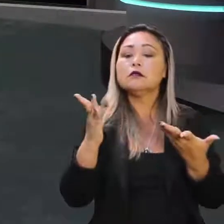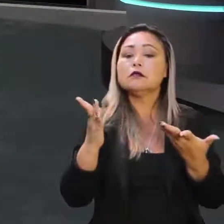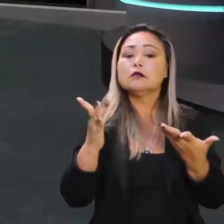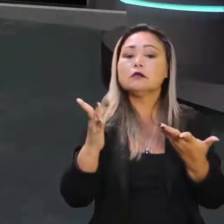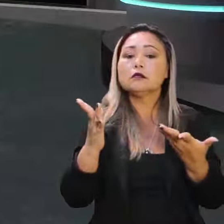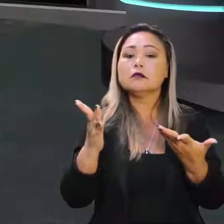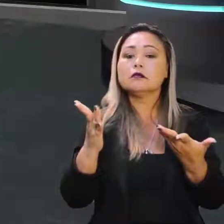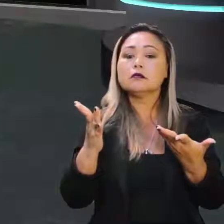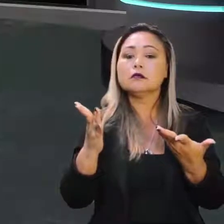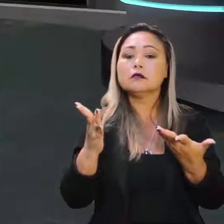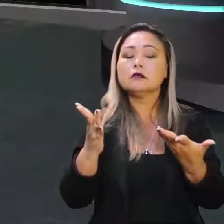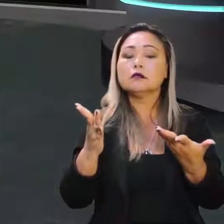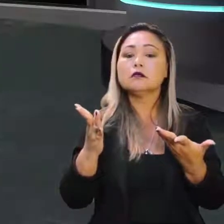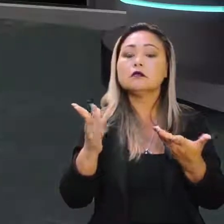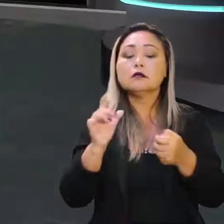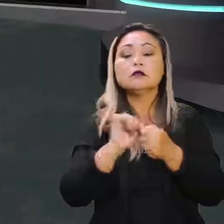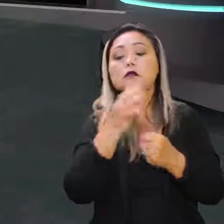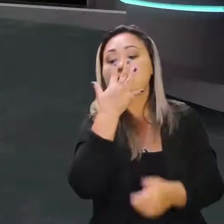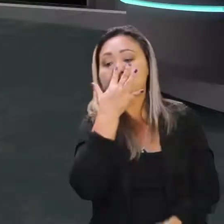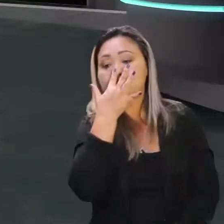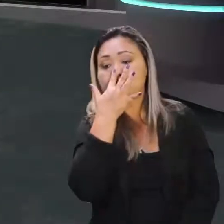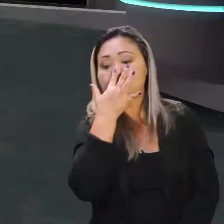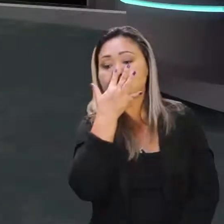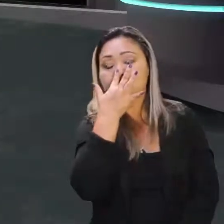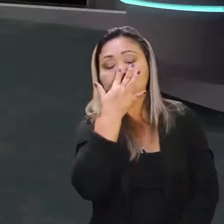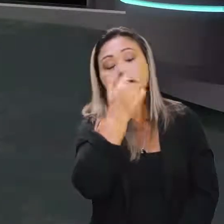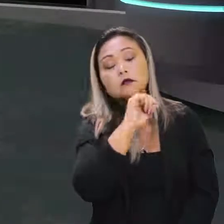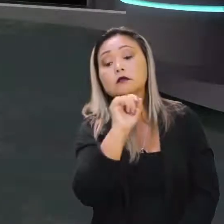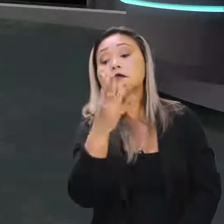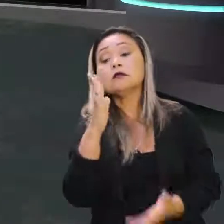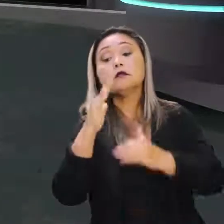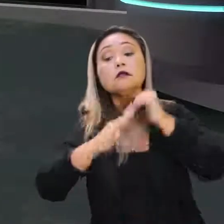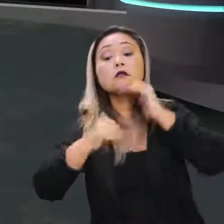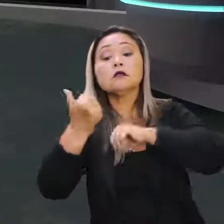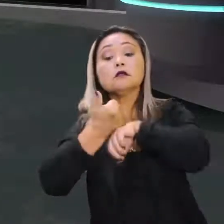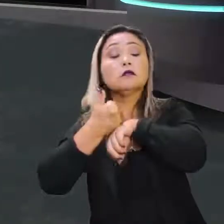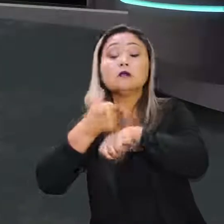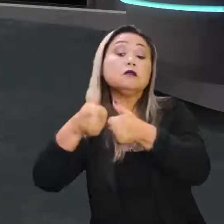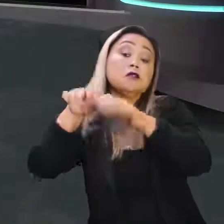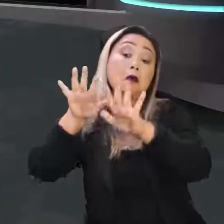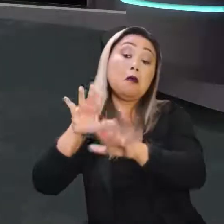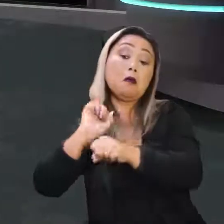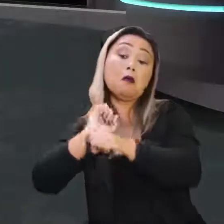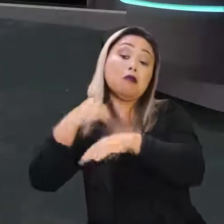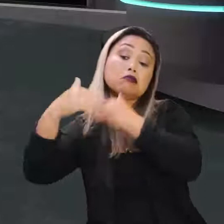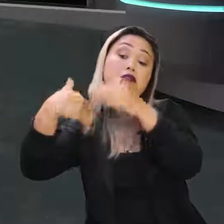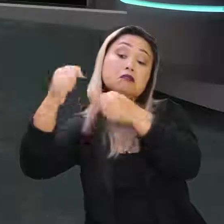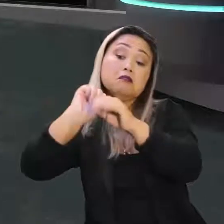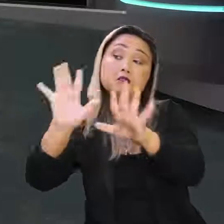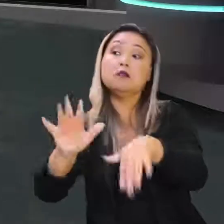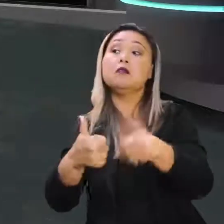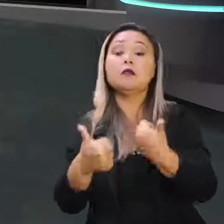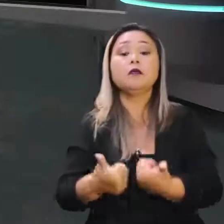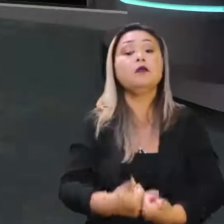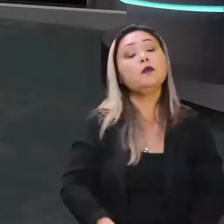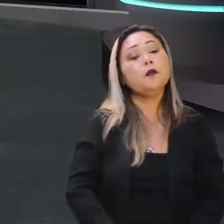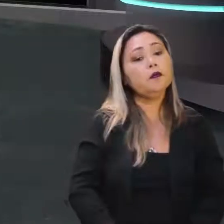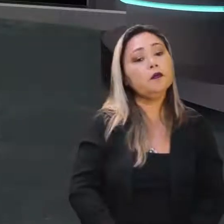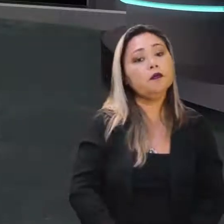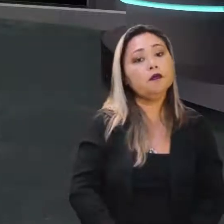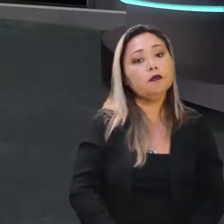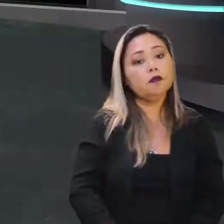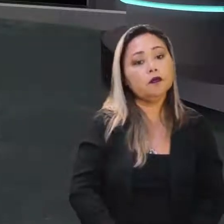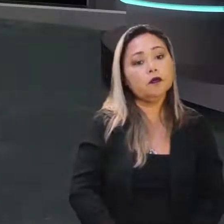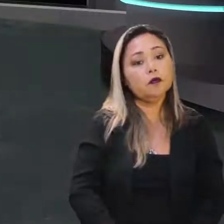Sem a pessoa que aprecia, não tem. O artista não sai para canto nenhum, não vai à frente, não desenvolve. Sim. Então,